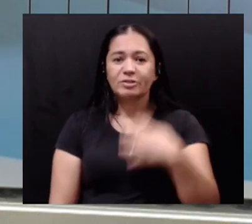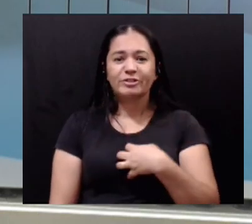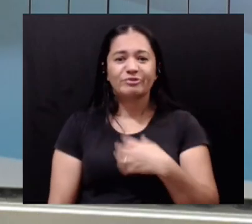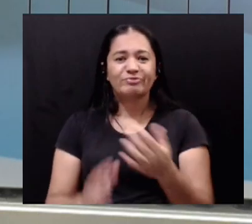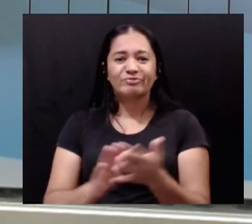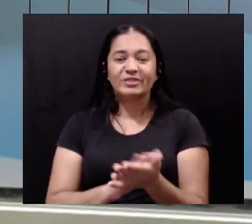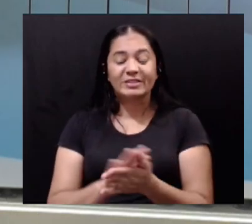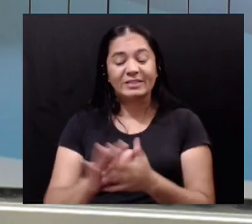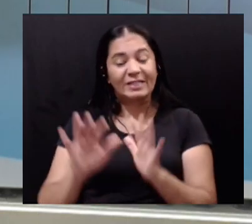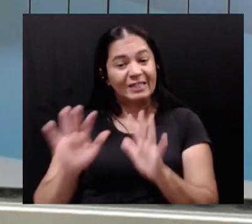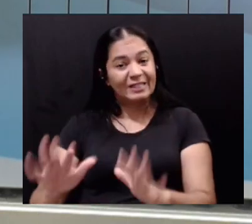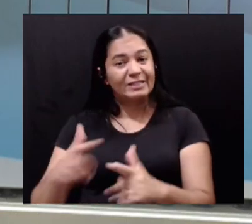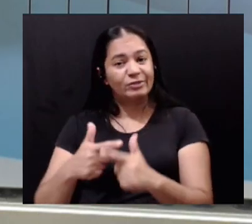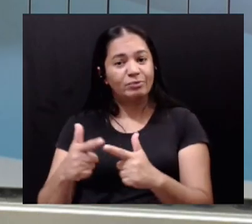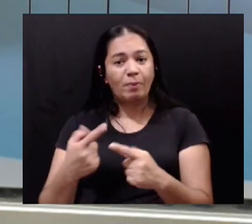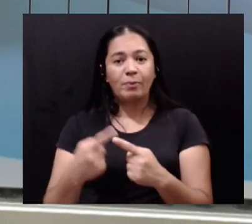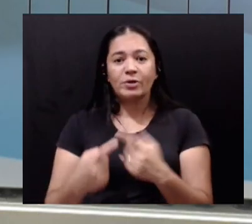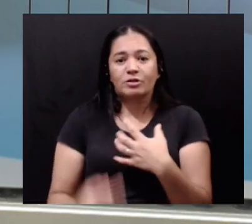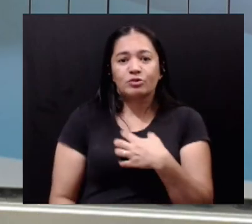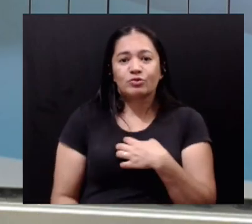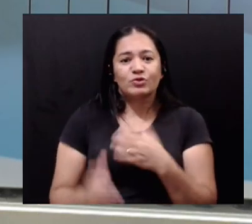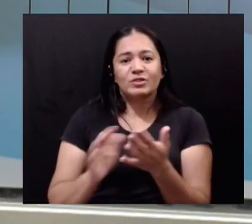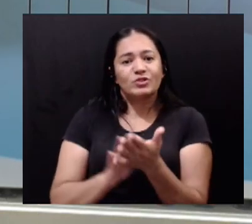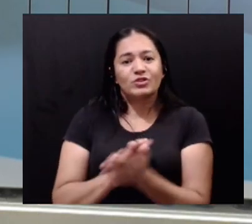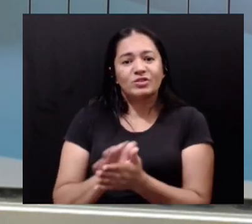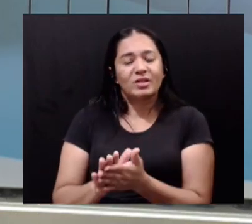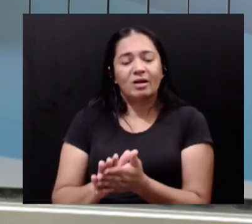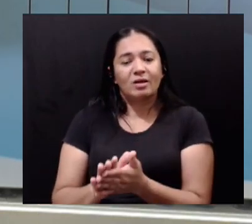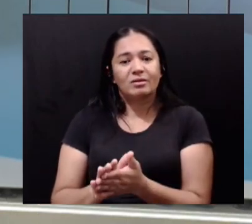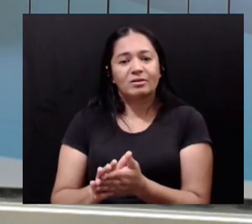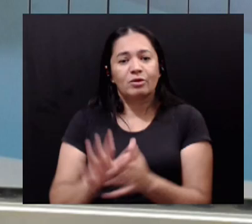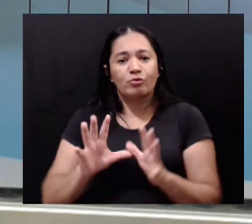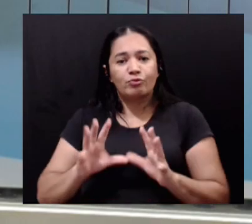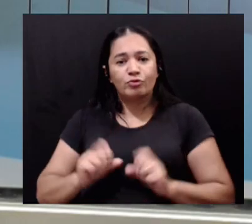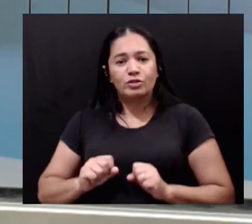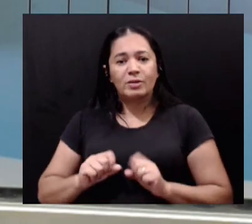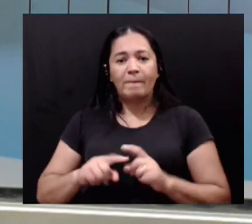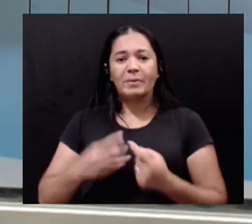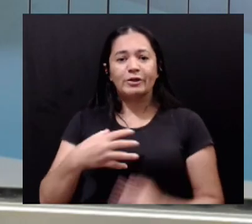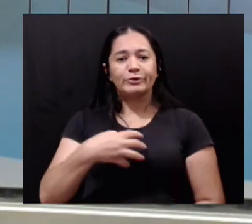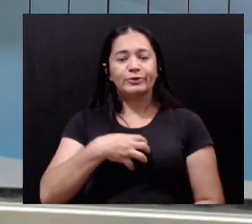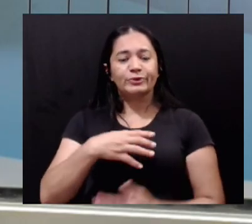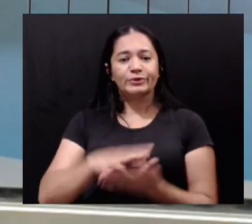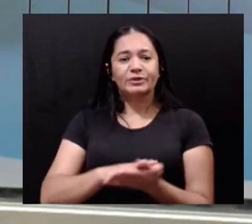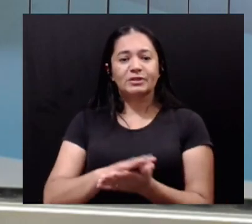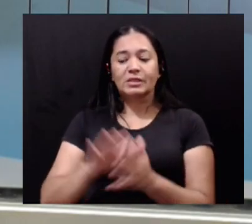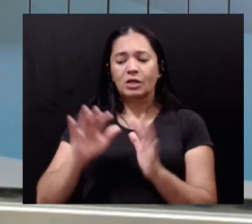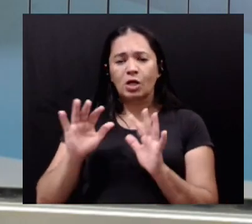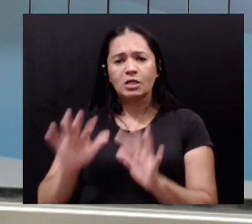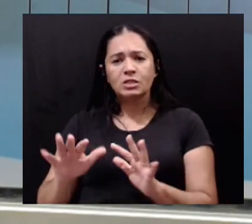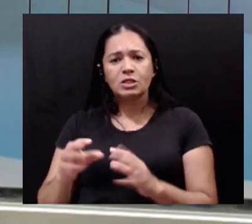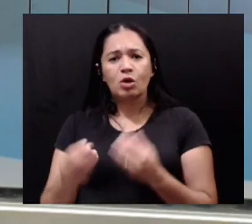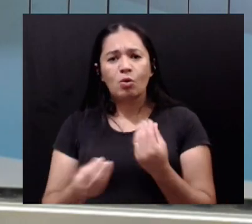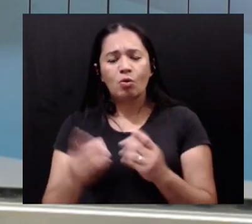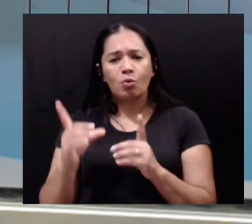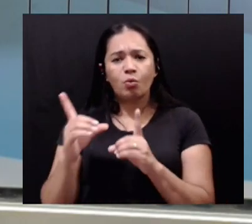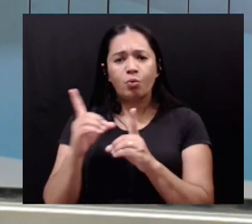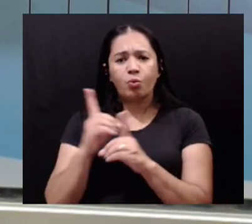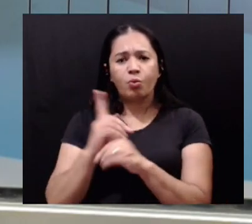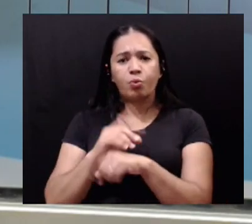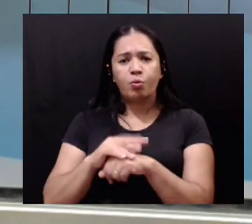apresentam nenhum sinal dessa infecção pela H. pylori. Nesse caso, o diagnóstico aí é um achado, então?